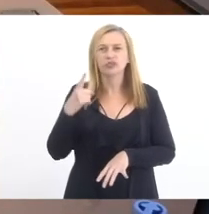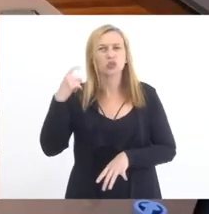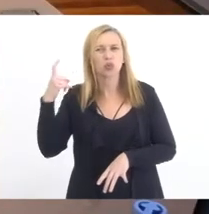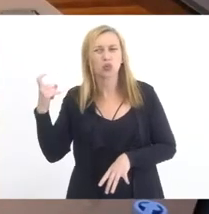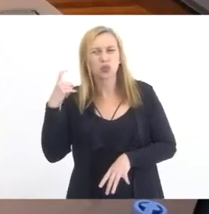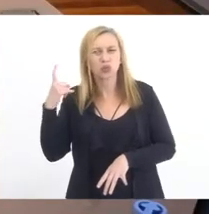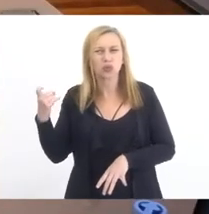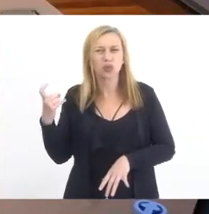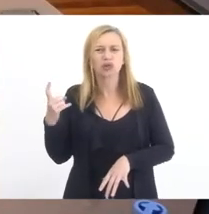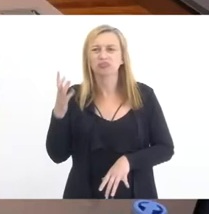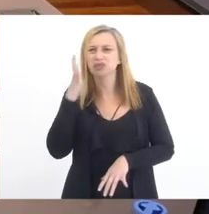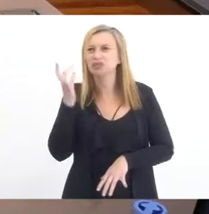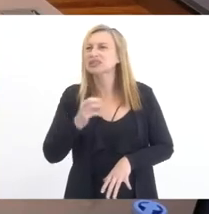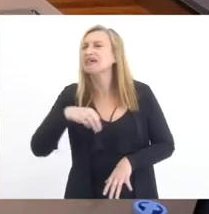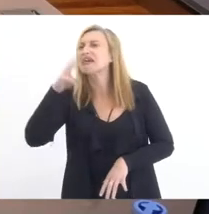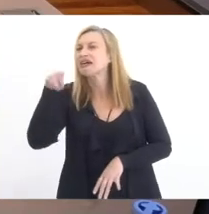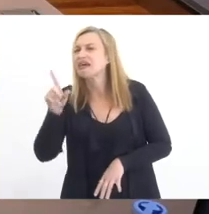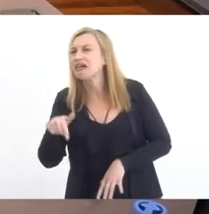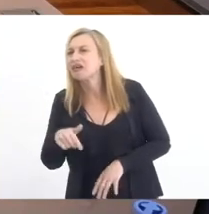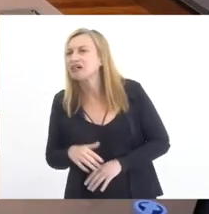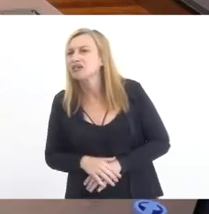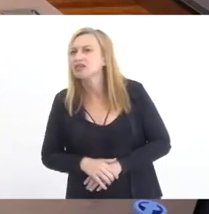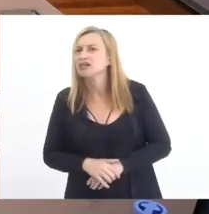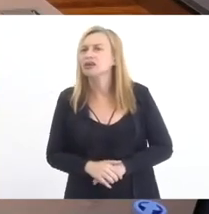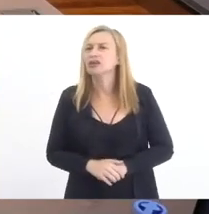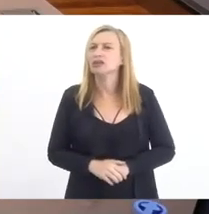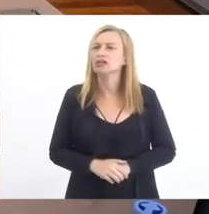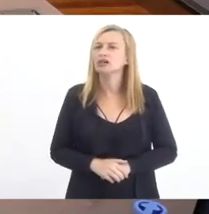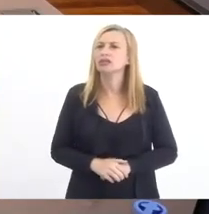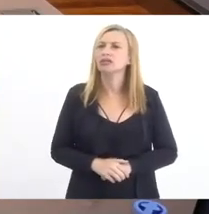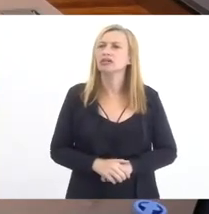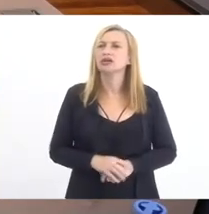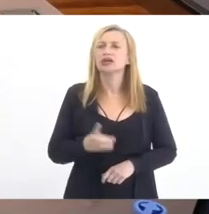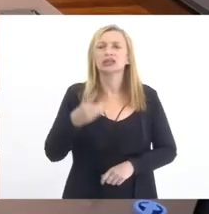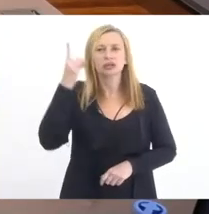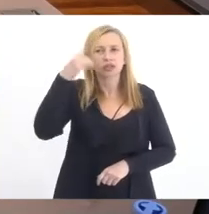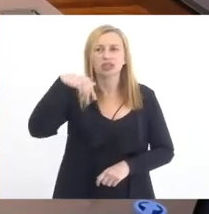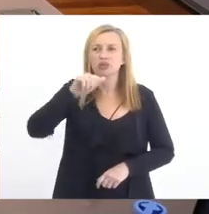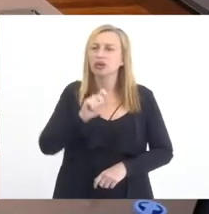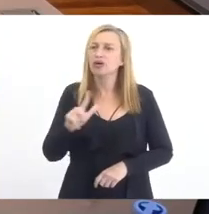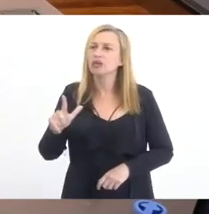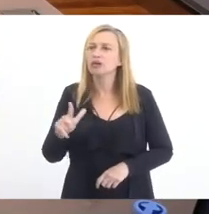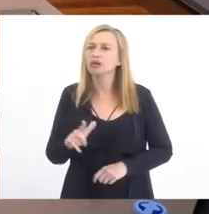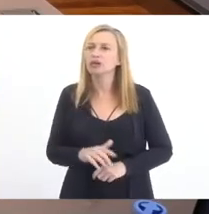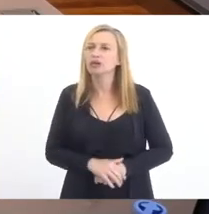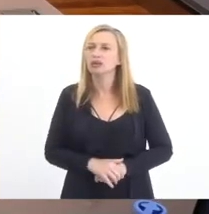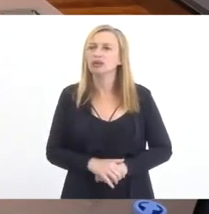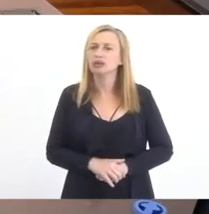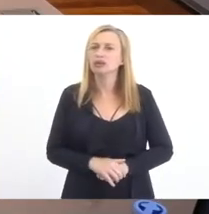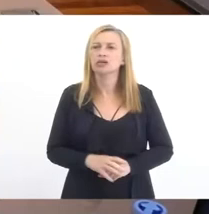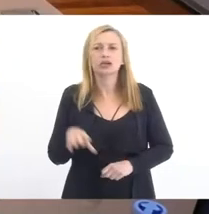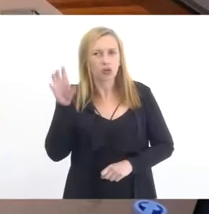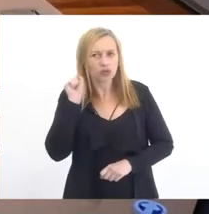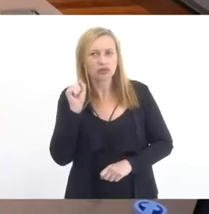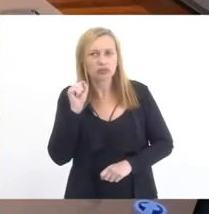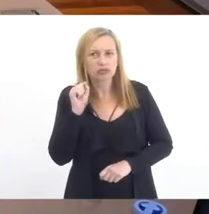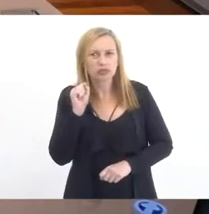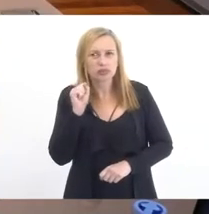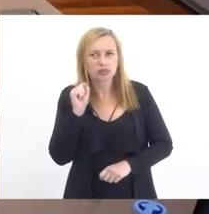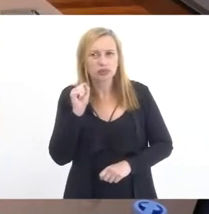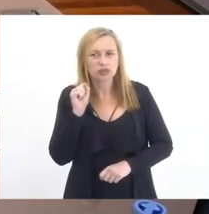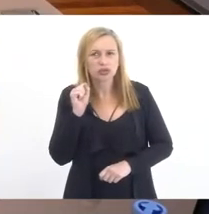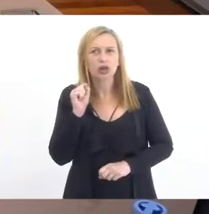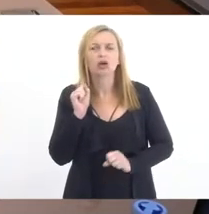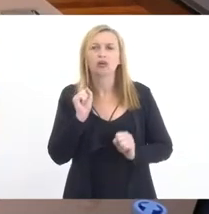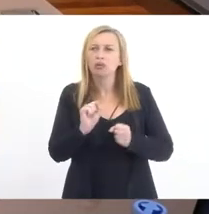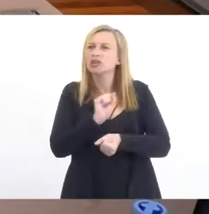é. Não saiu, tem um compromisso. Deputado Noel de Carvalho, Vossa Excelência me ouve? Vossa Excelência